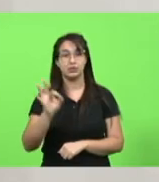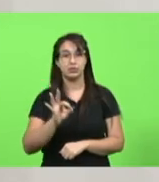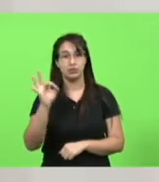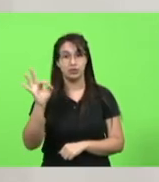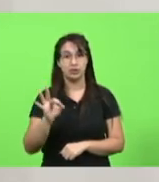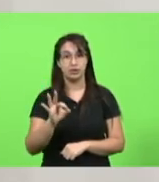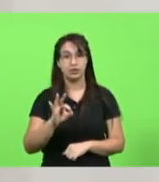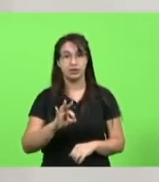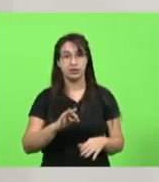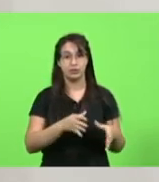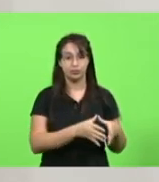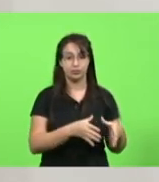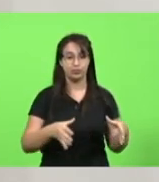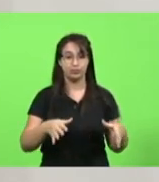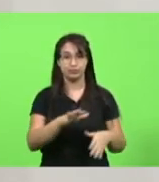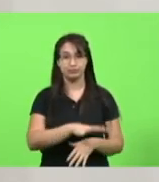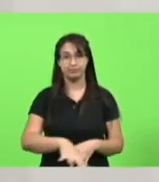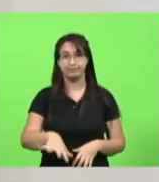territorialidade.